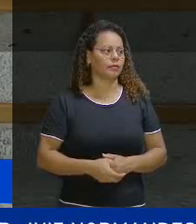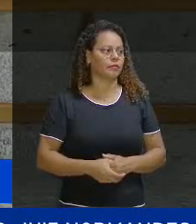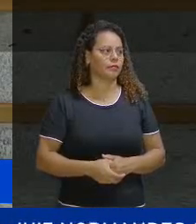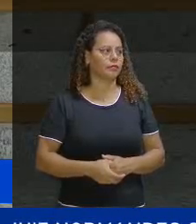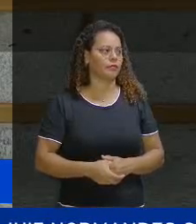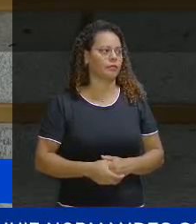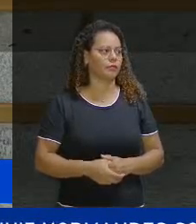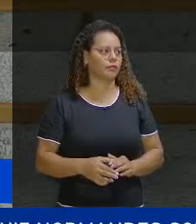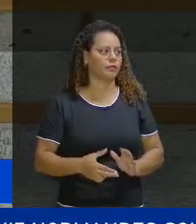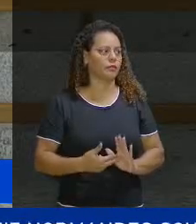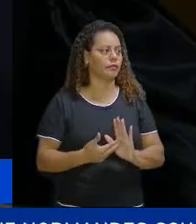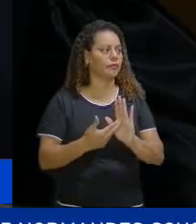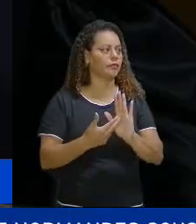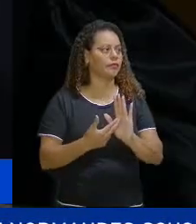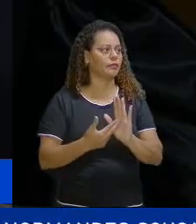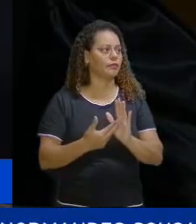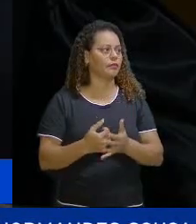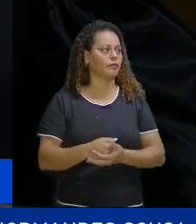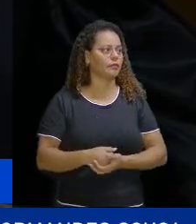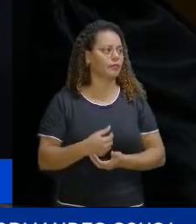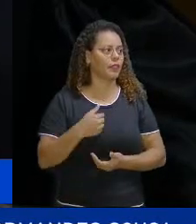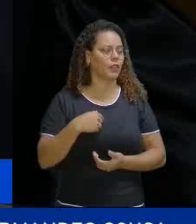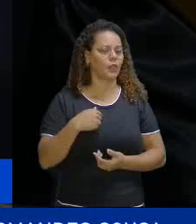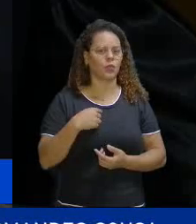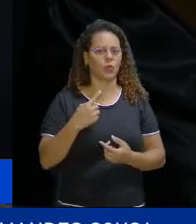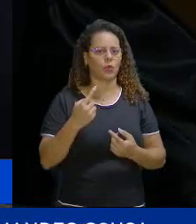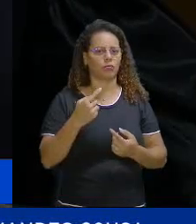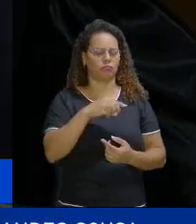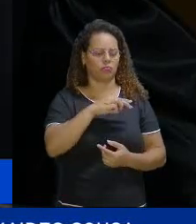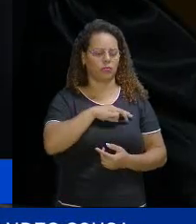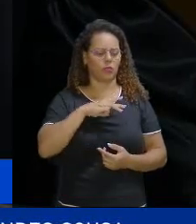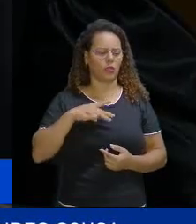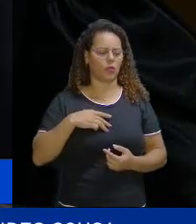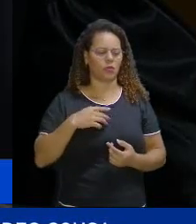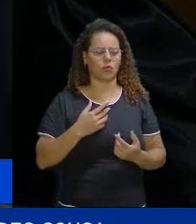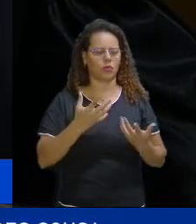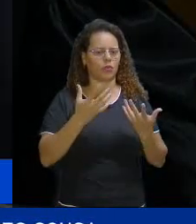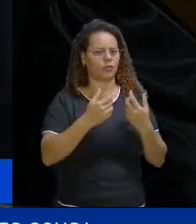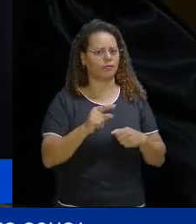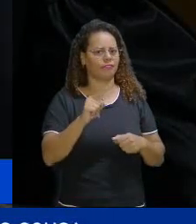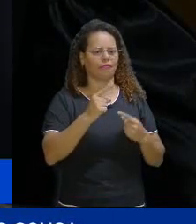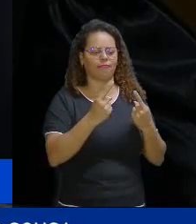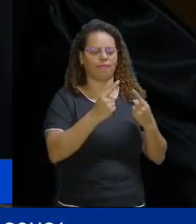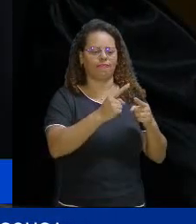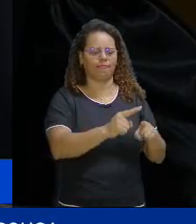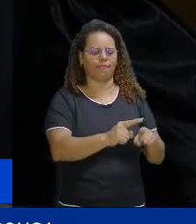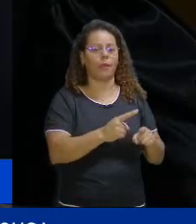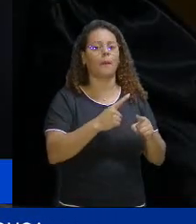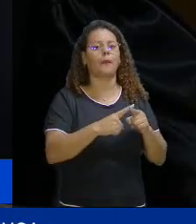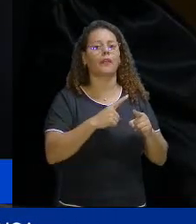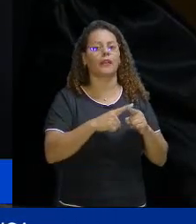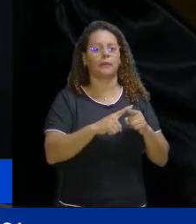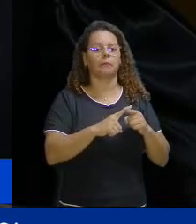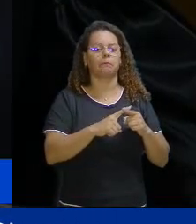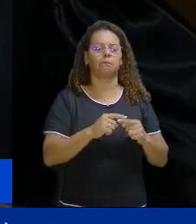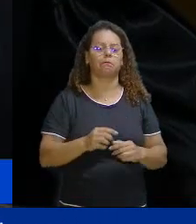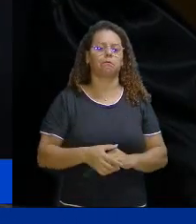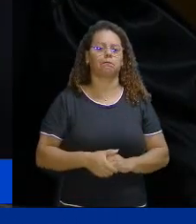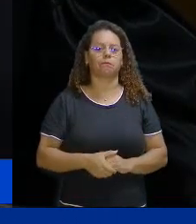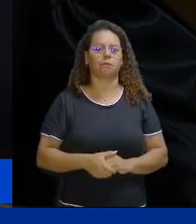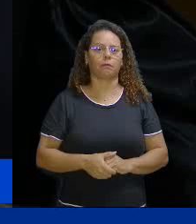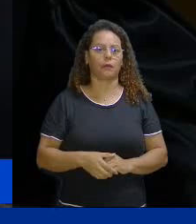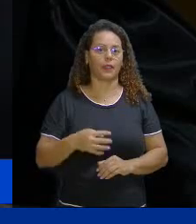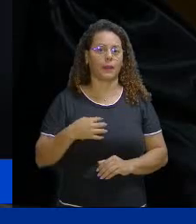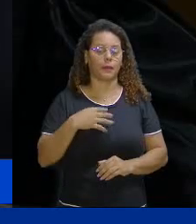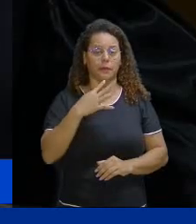Relator, novamente. Eu tô contrariando o Ministério Foco Público no no que juiz diz Normande respeito a Souza. não conhecer, porque eu